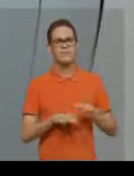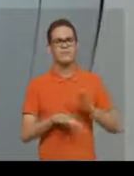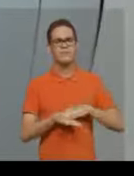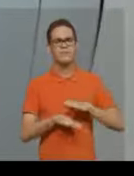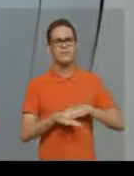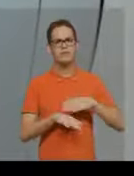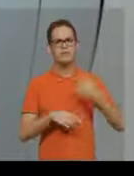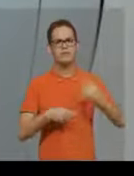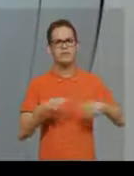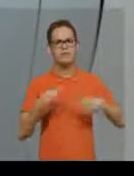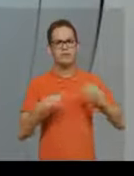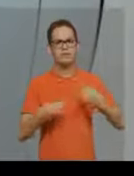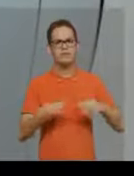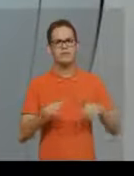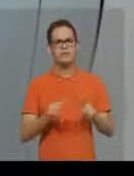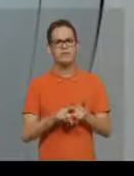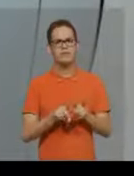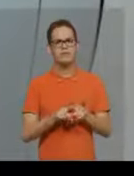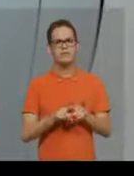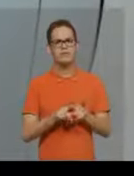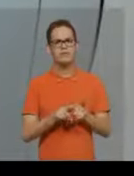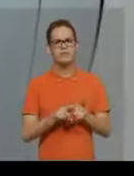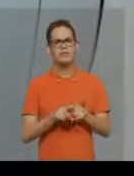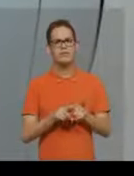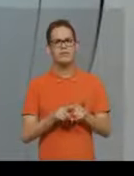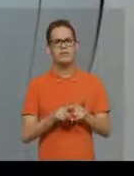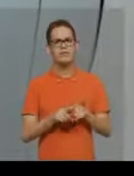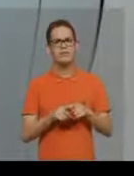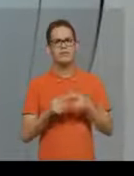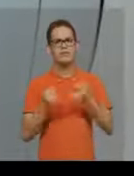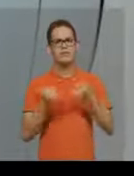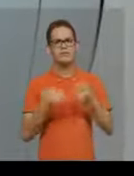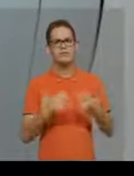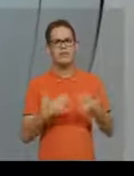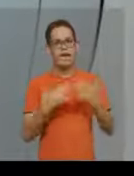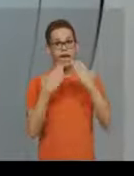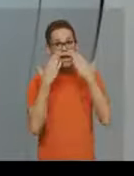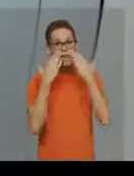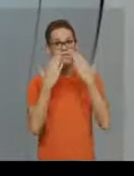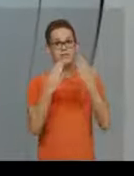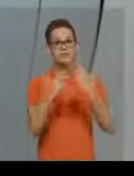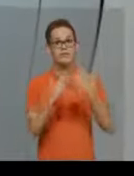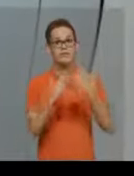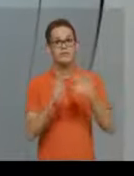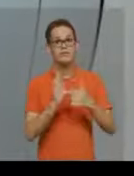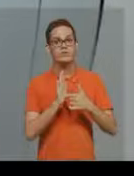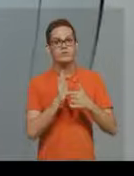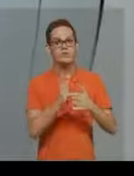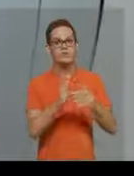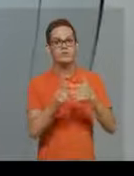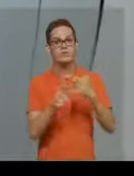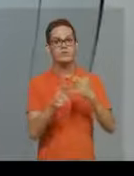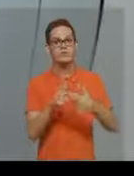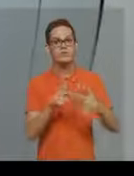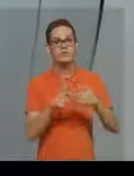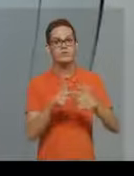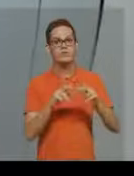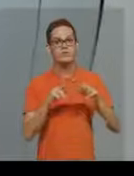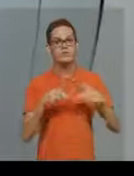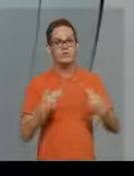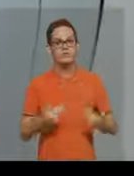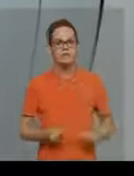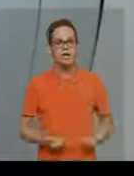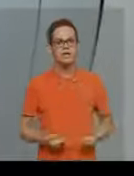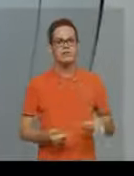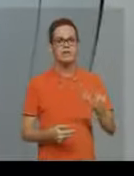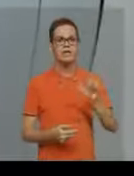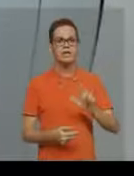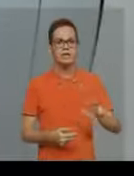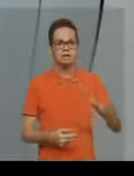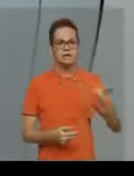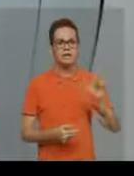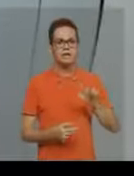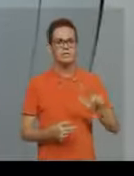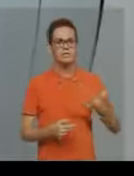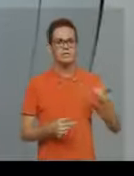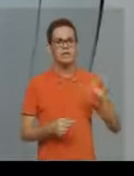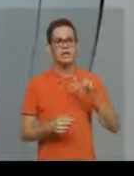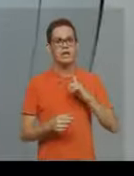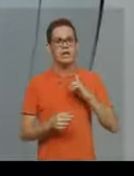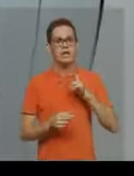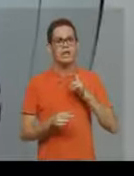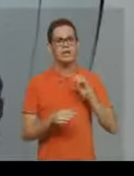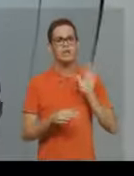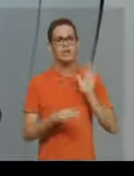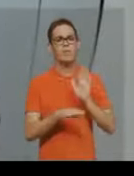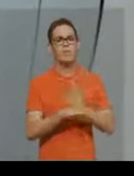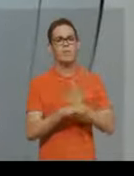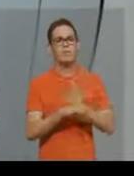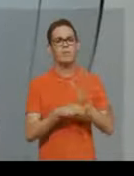política, a parte de se colocar frente a problemas da humanidade, quando é na literatura, ela tem um efeito